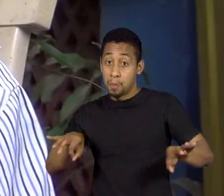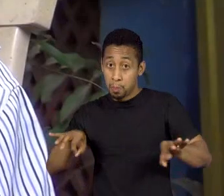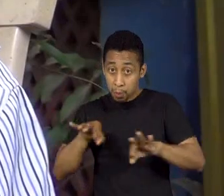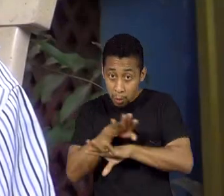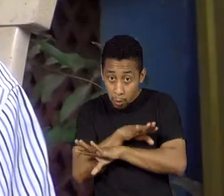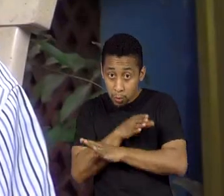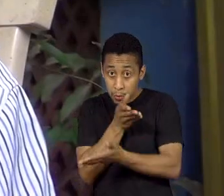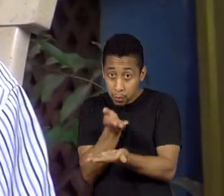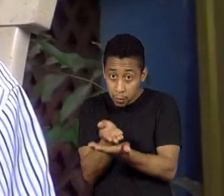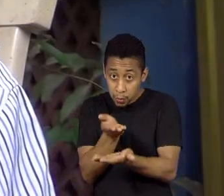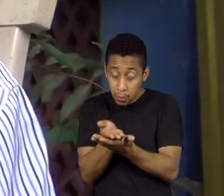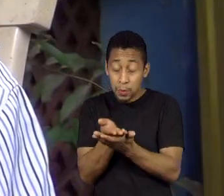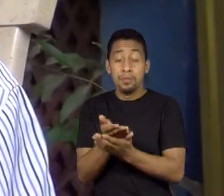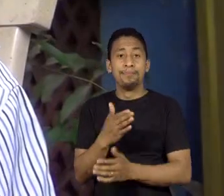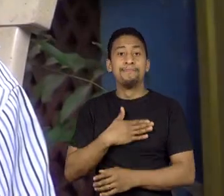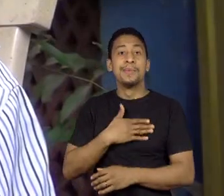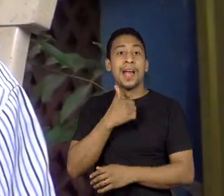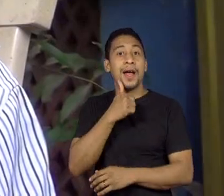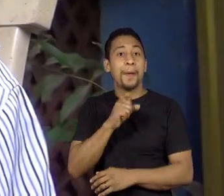minha mãe